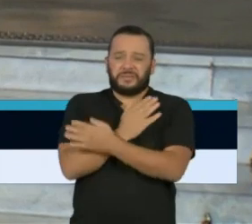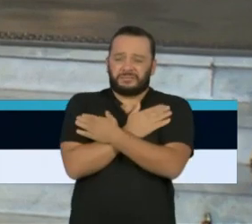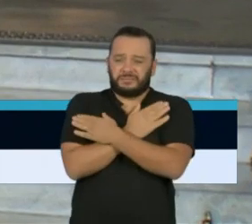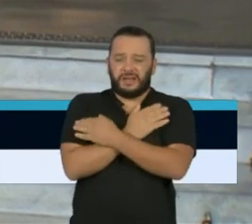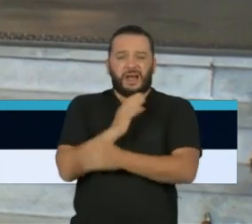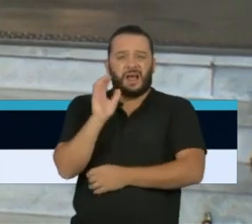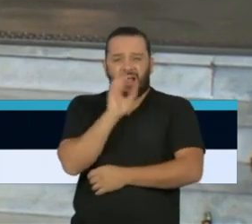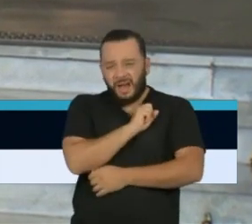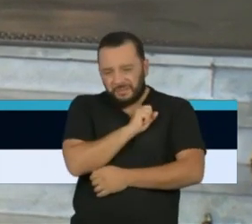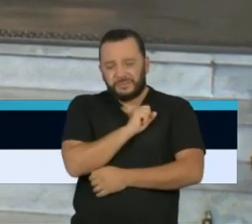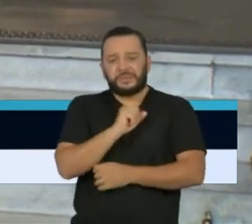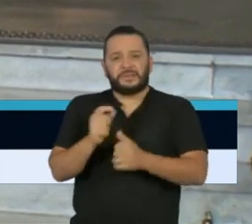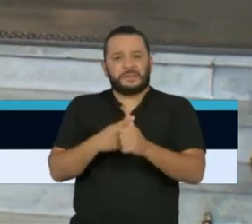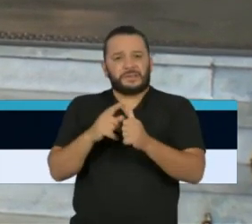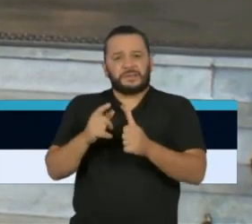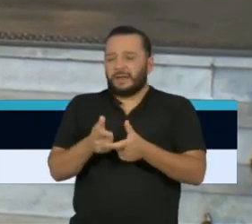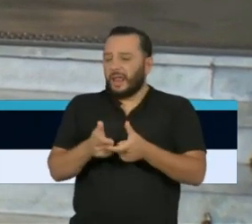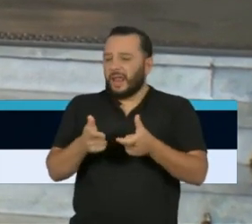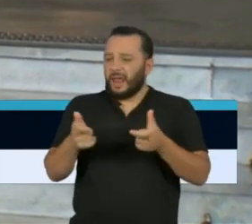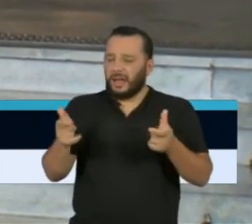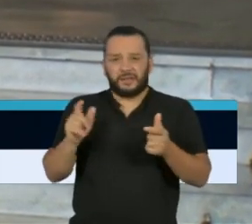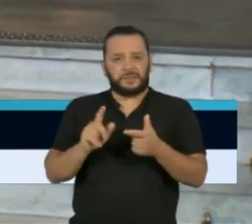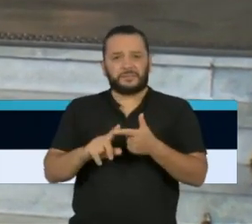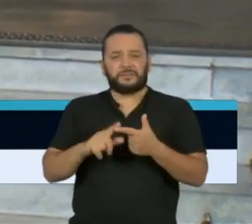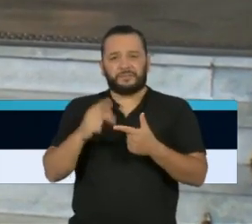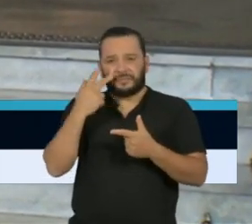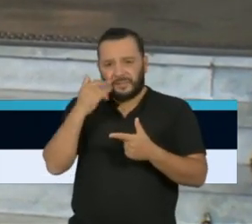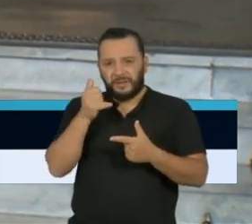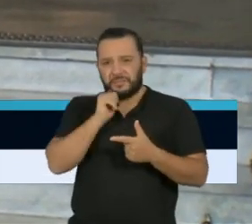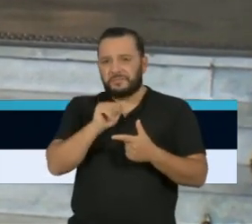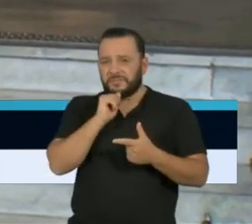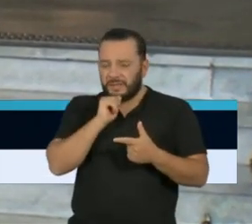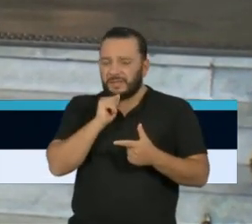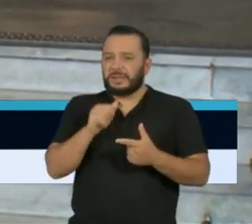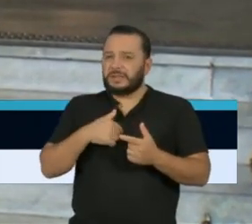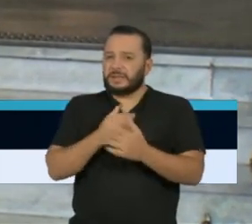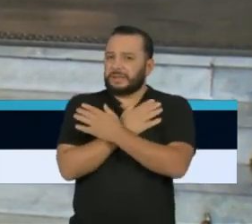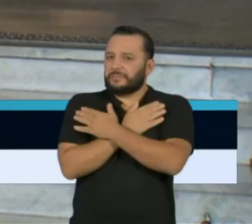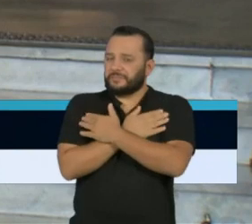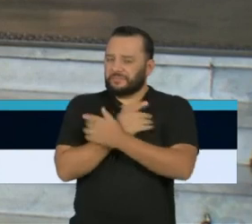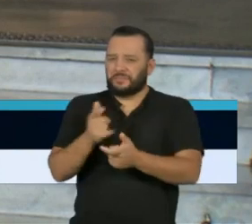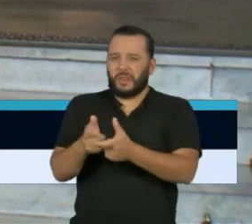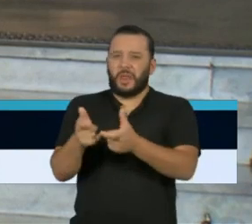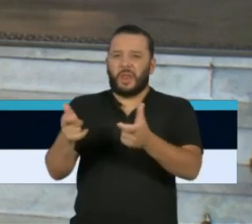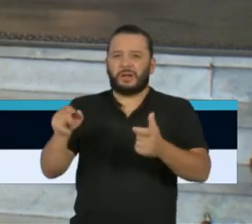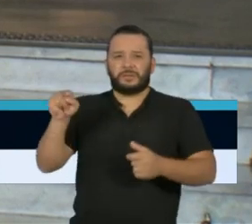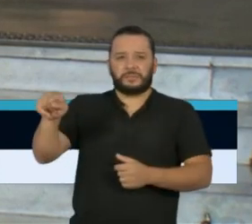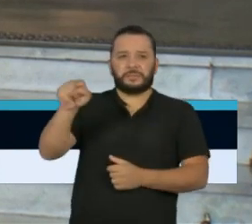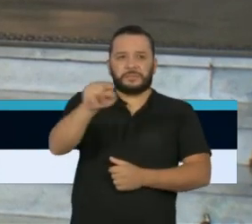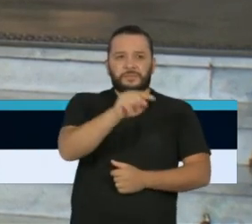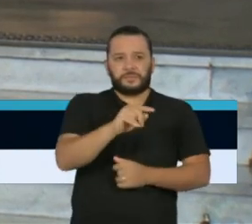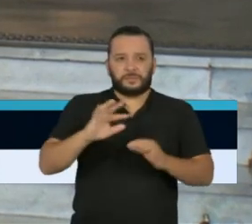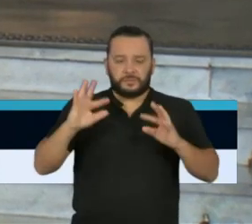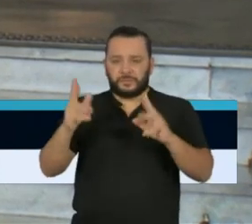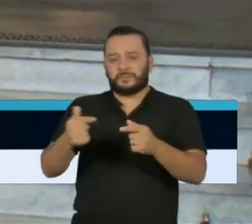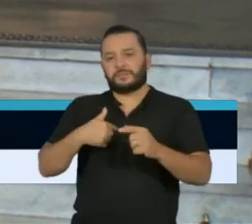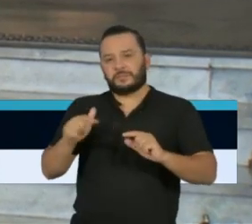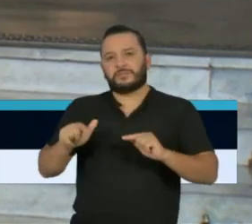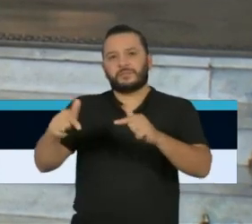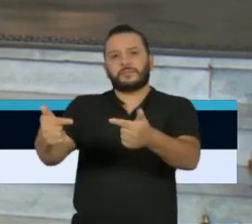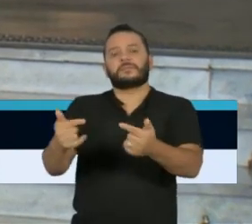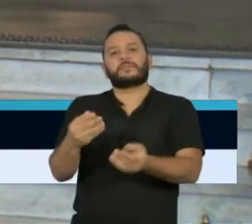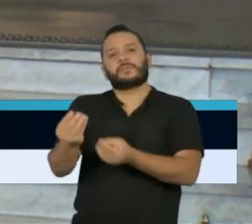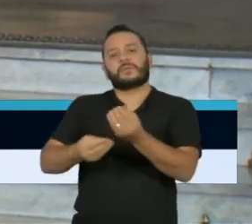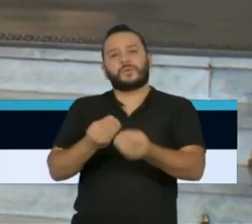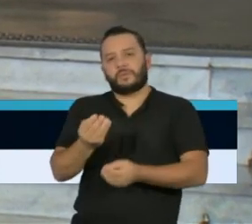aumenta rapidamente o número de pais e mães desempregadas, e, portanto, toda a ação que a gente tem feito de distribuição de